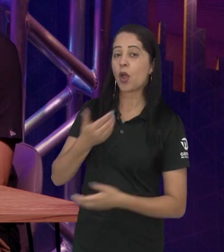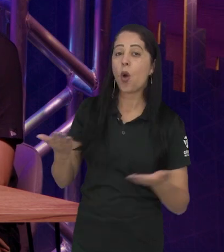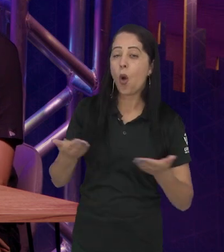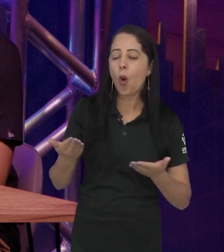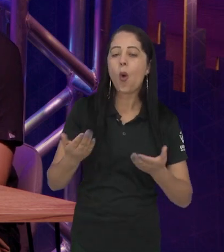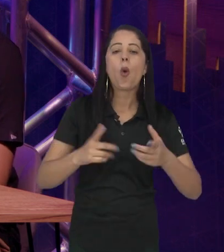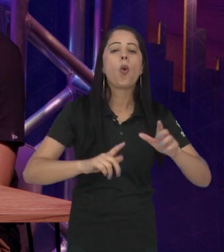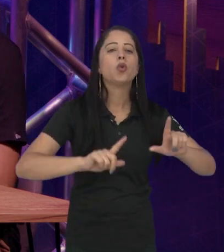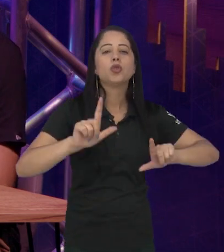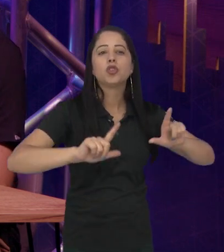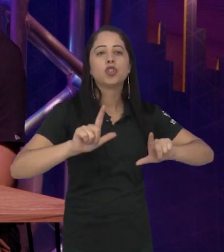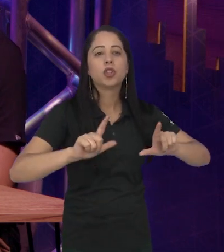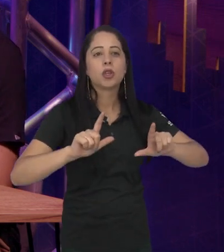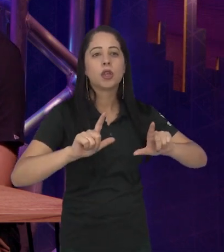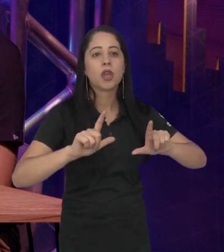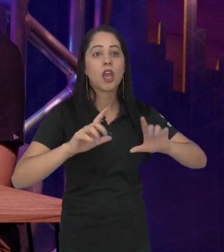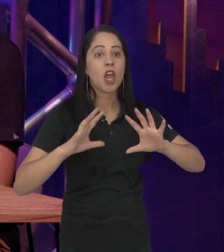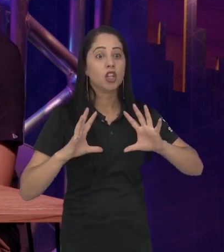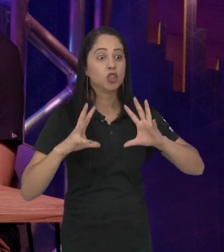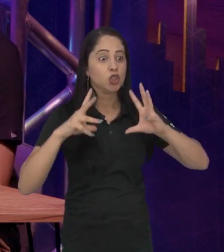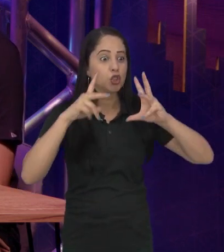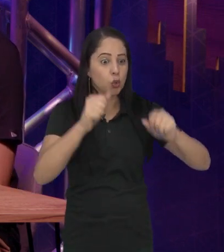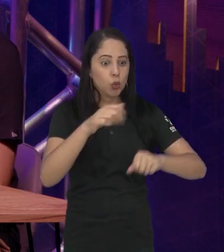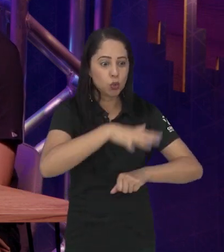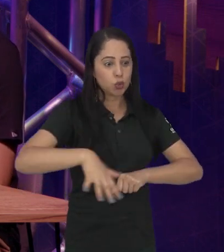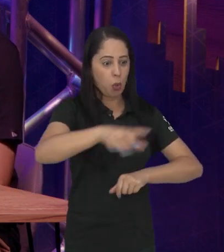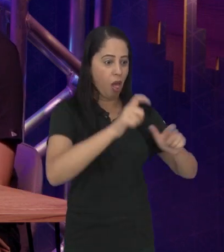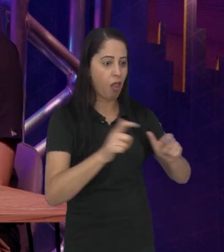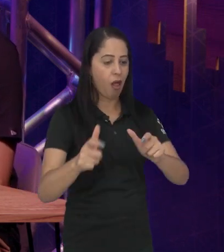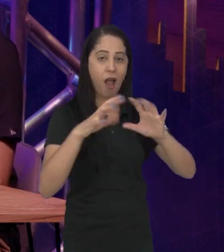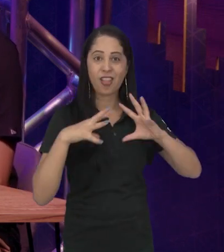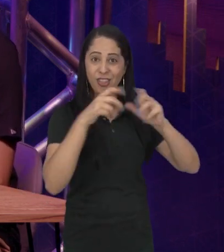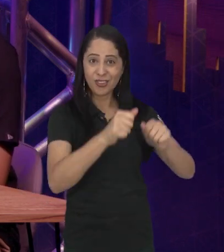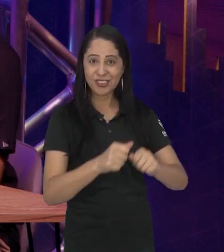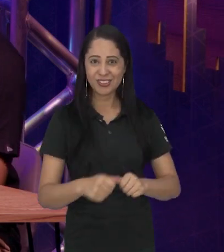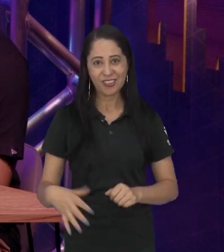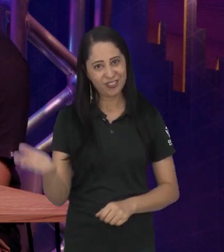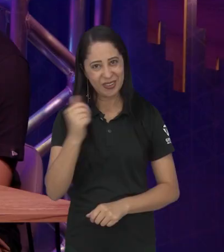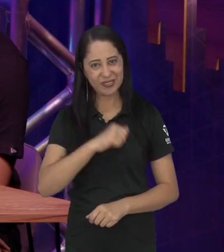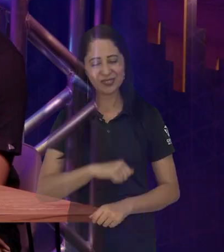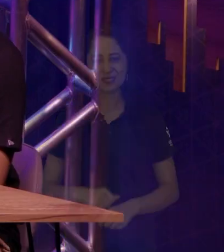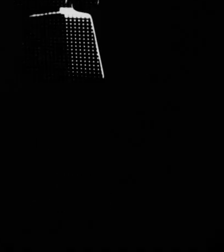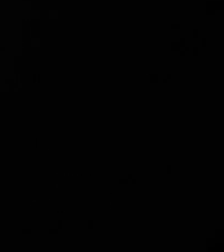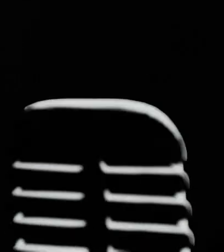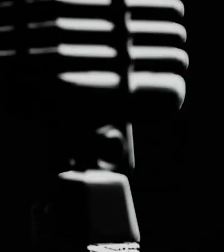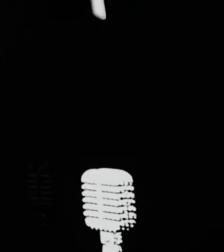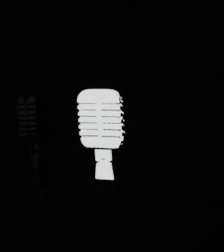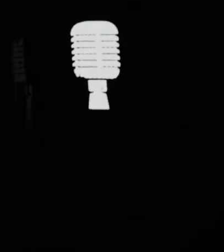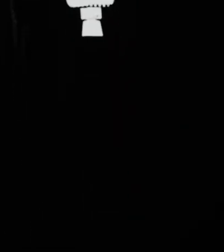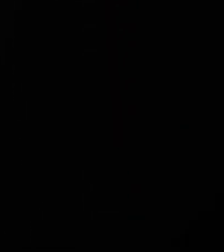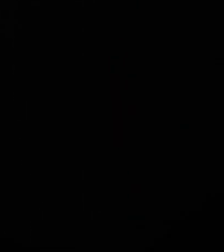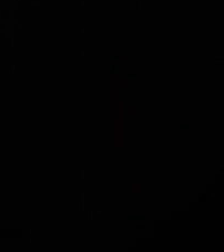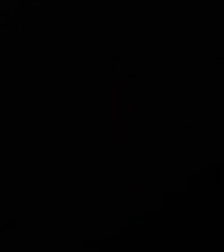No programa de hoje vai ser Tudo em Todo Lugar ao Mesmo Tempo do Oscar, pode ser? Pode ser.